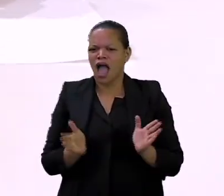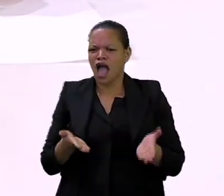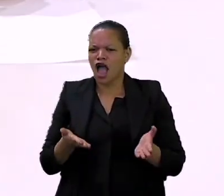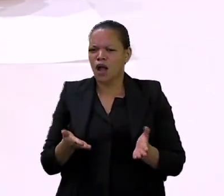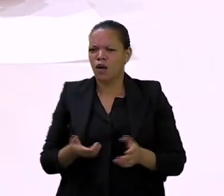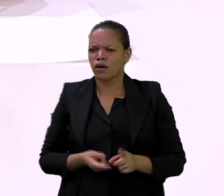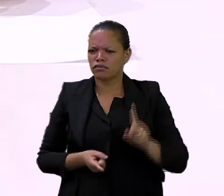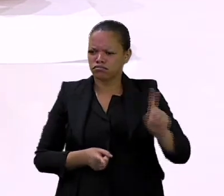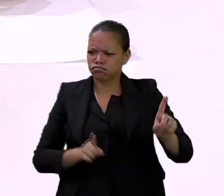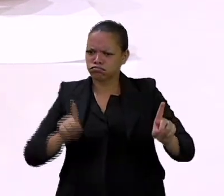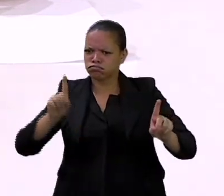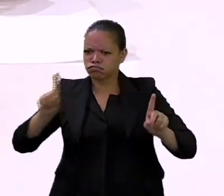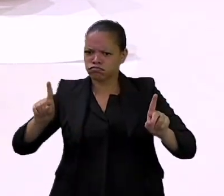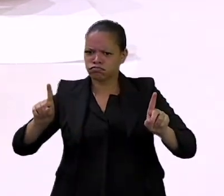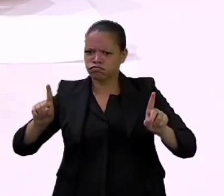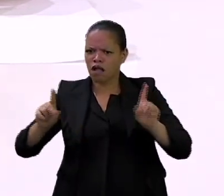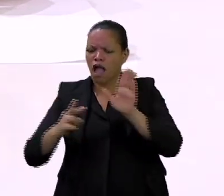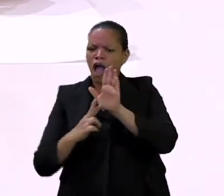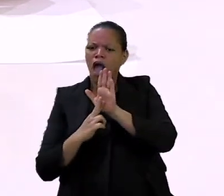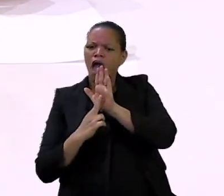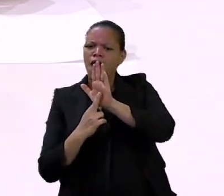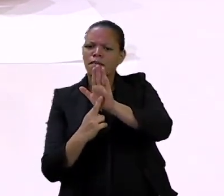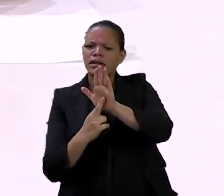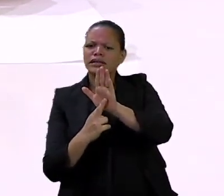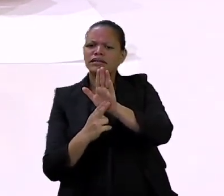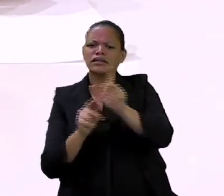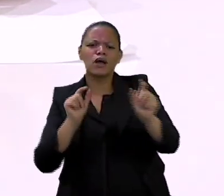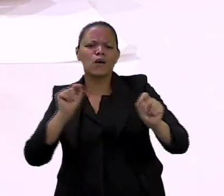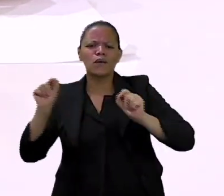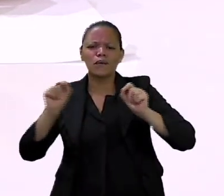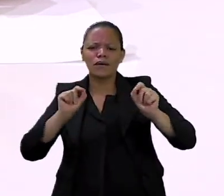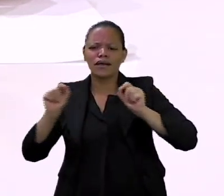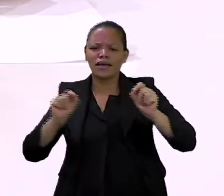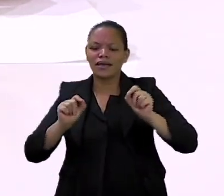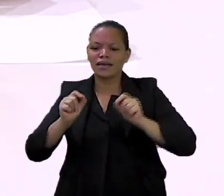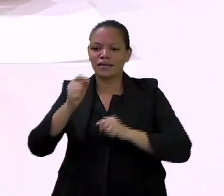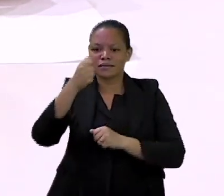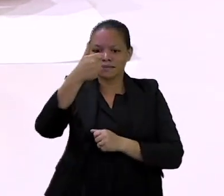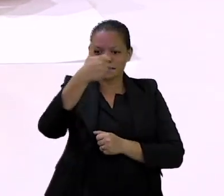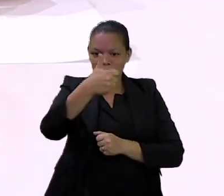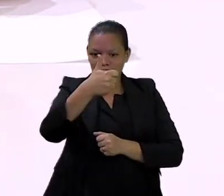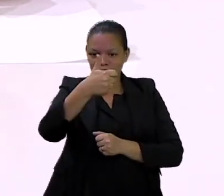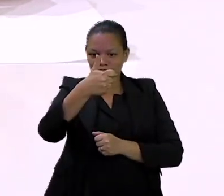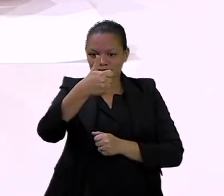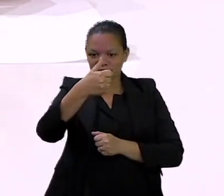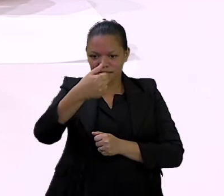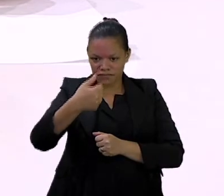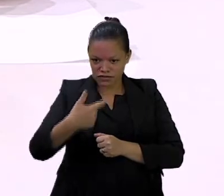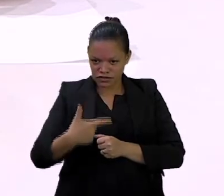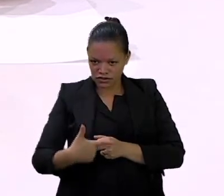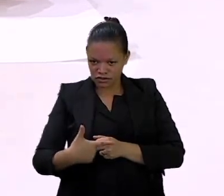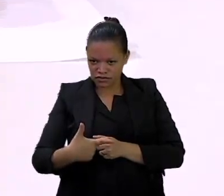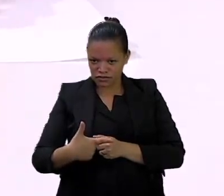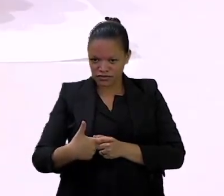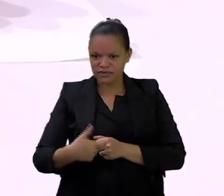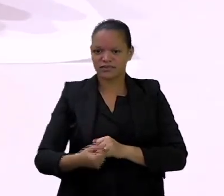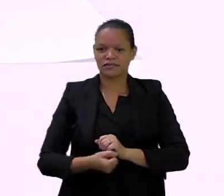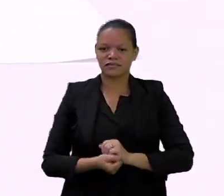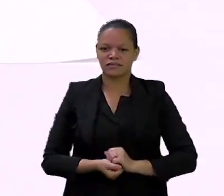desta maçã representa 1 de 2, ok? Uma parte de